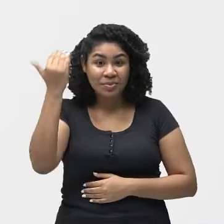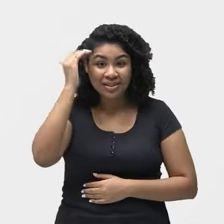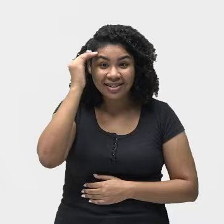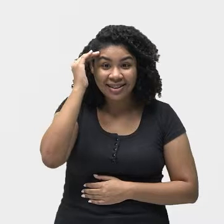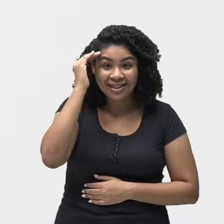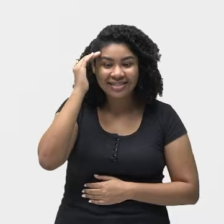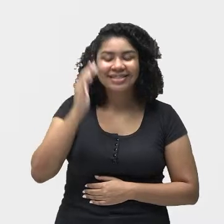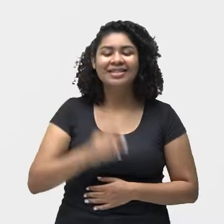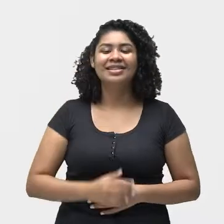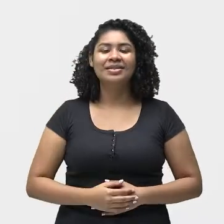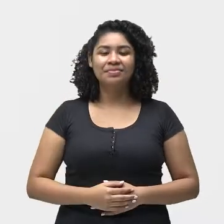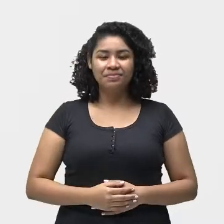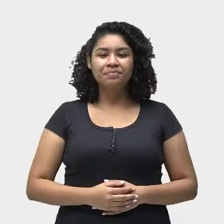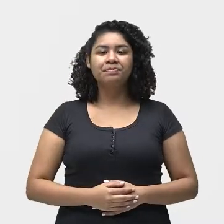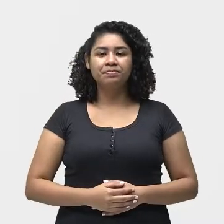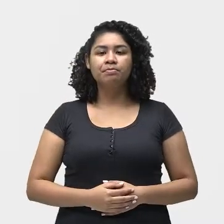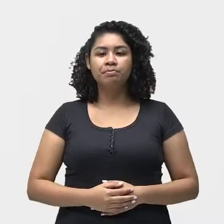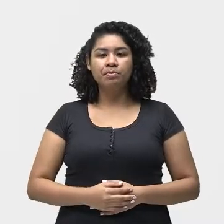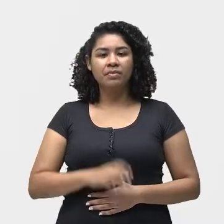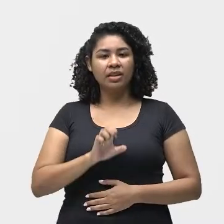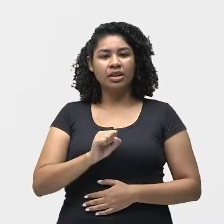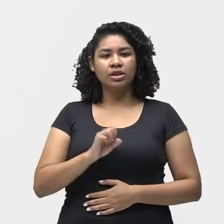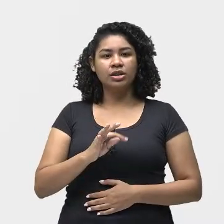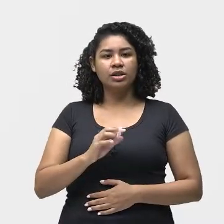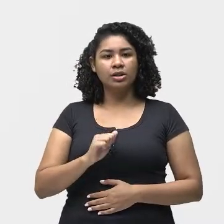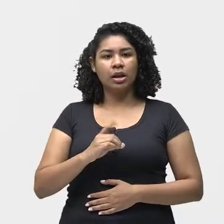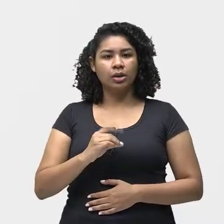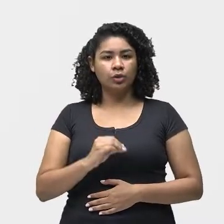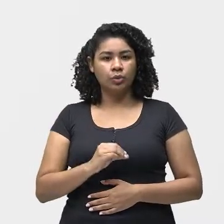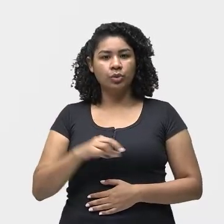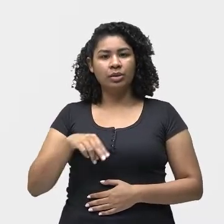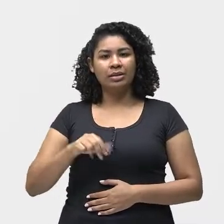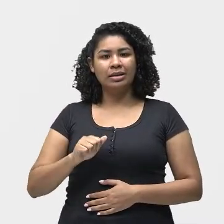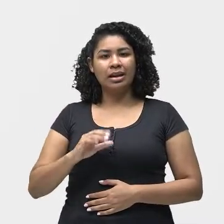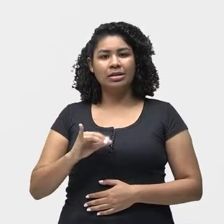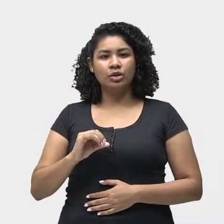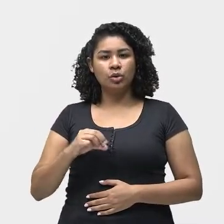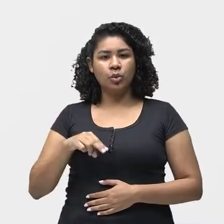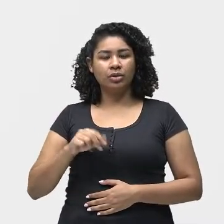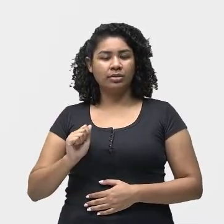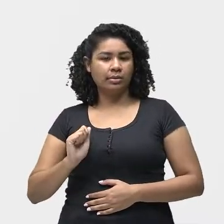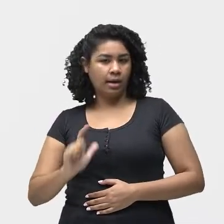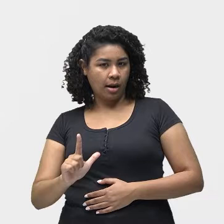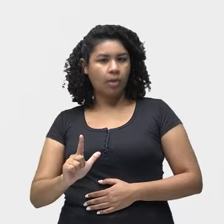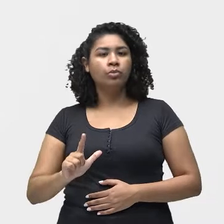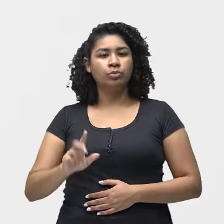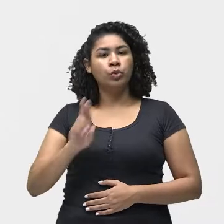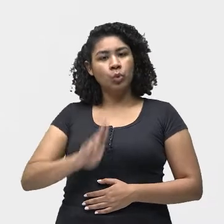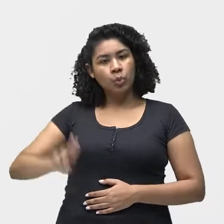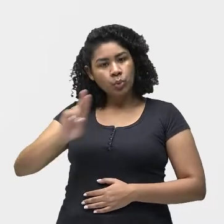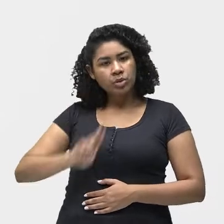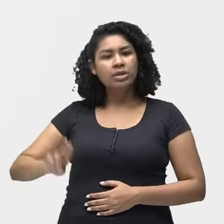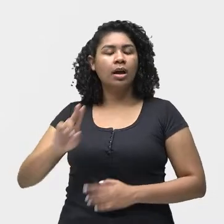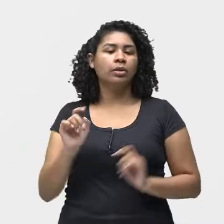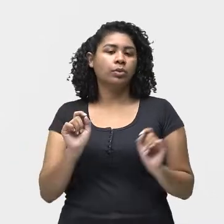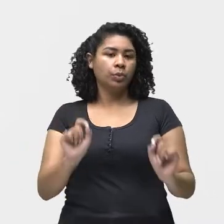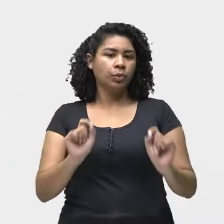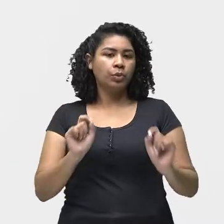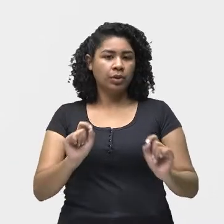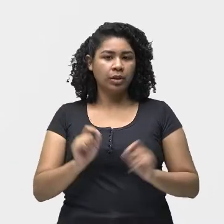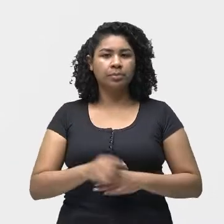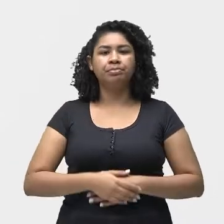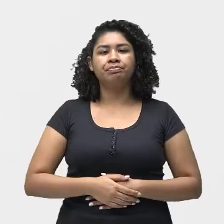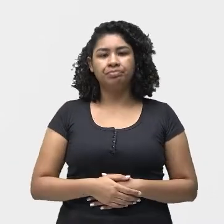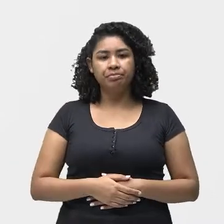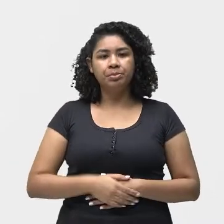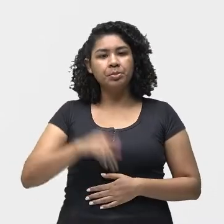conceito. O termo Estados Nacionais costuma ser utilizado para designar o resultado